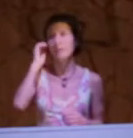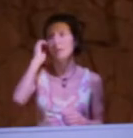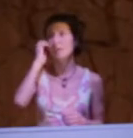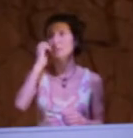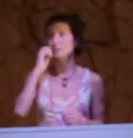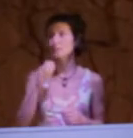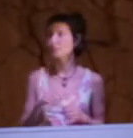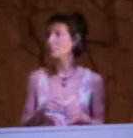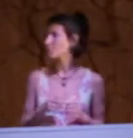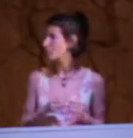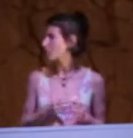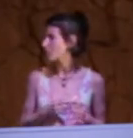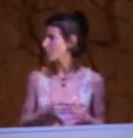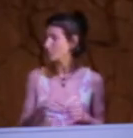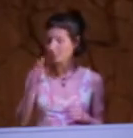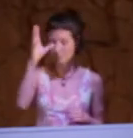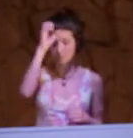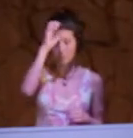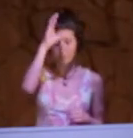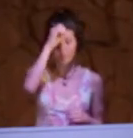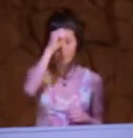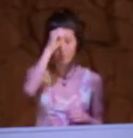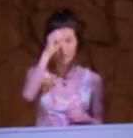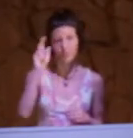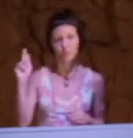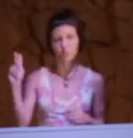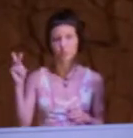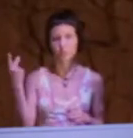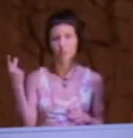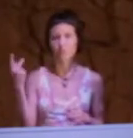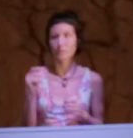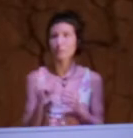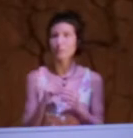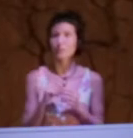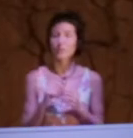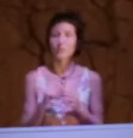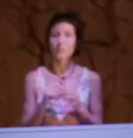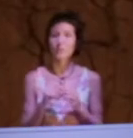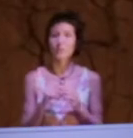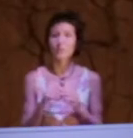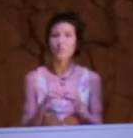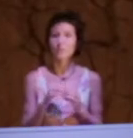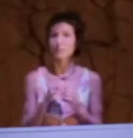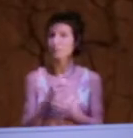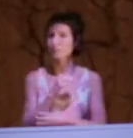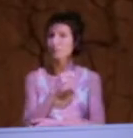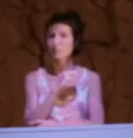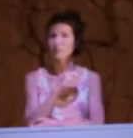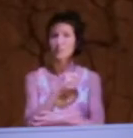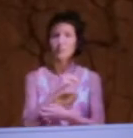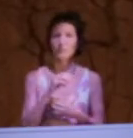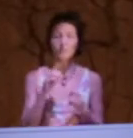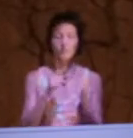a gente aprende com isso. Então, para mim, hoje, o Josias Marinho Casa de Caba, que eu acrescentei isso porque eu cheguei em